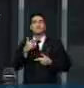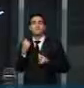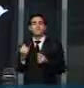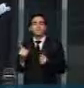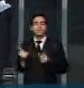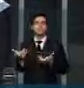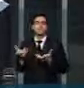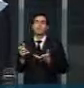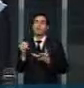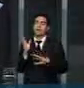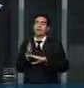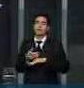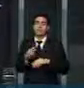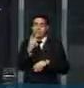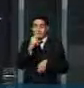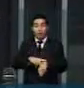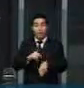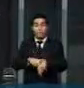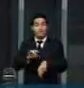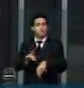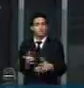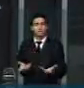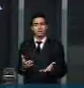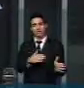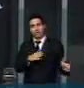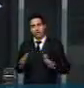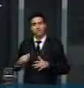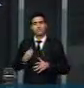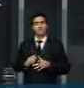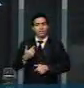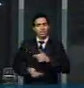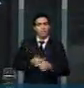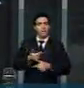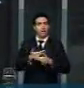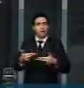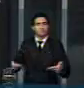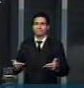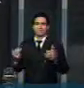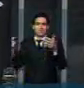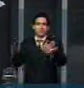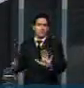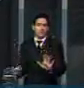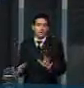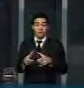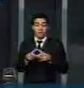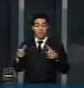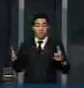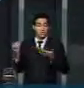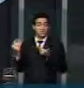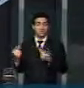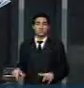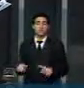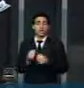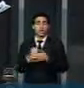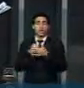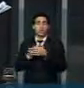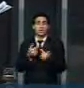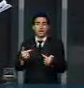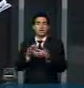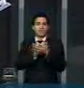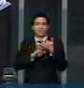através de uma mentalidade hedonista que assola todo mundo. A maioria dos nossos jovens não tem mais bandeiras dignas